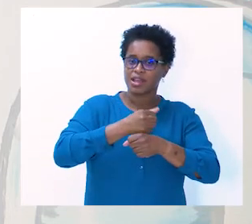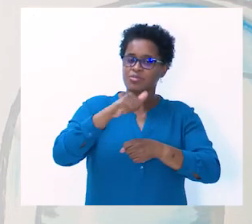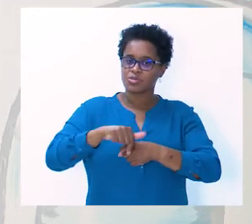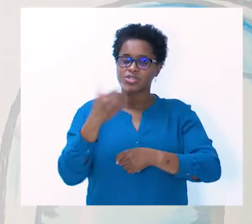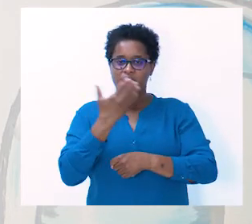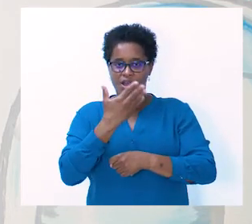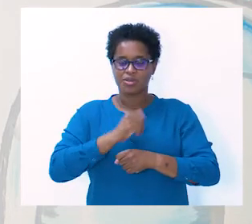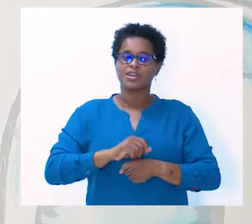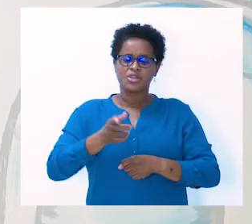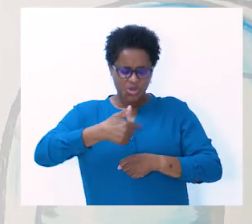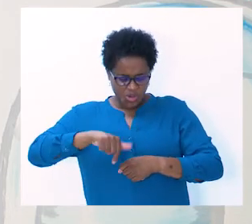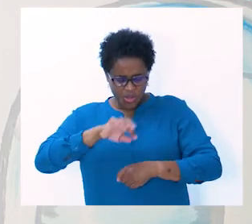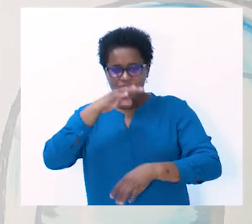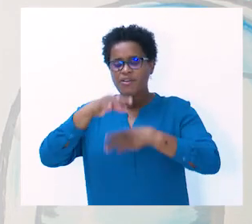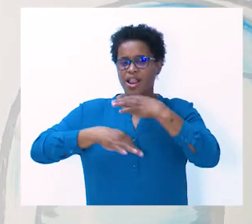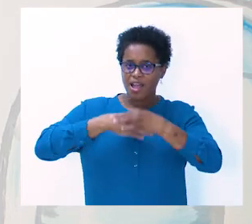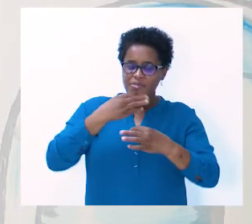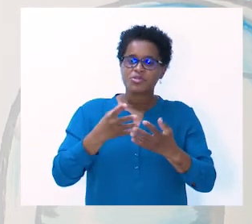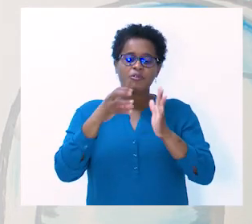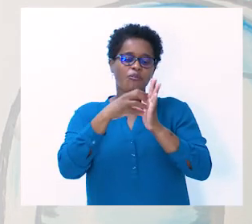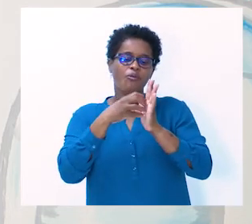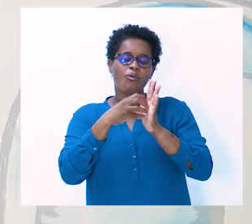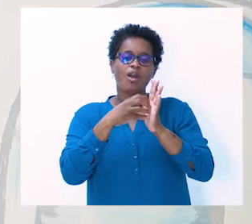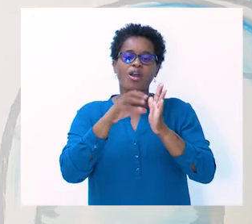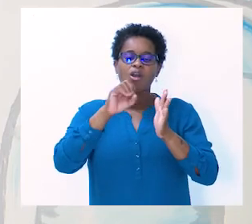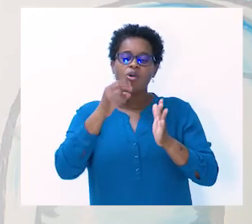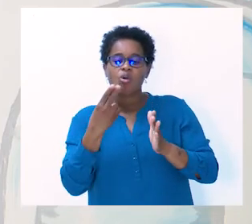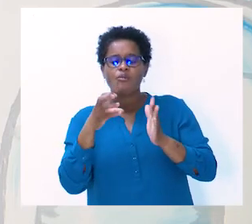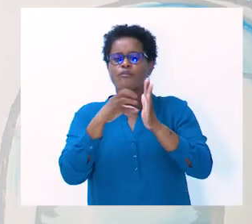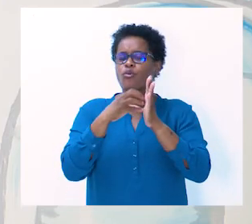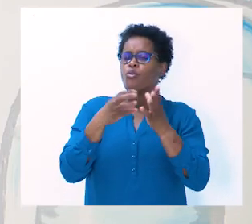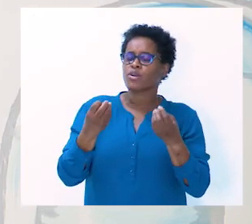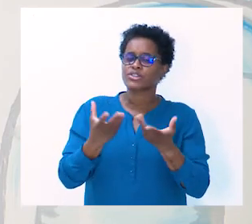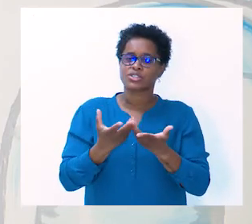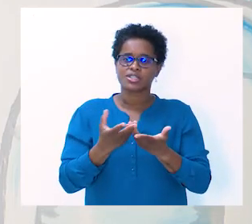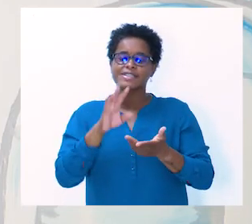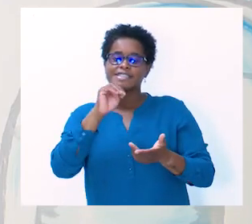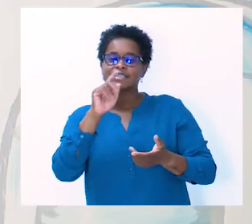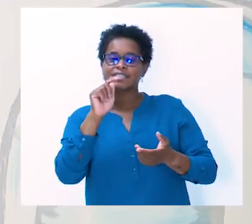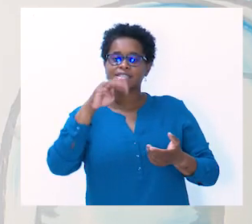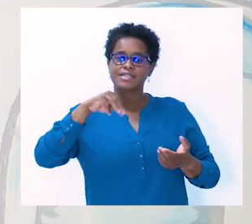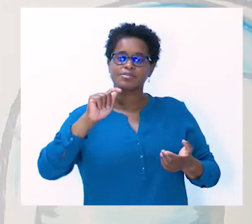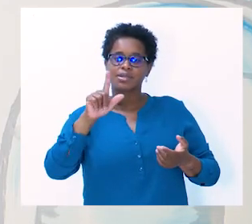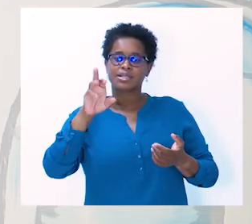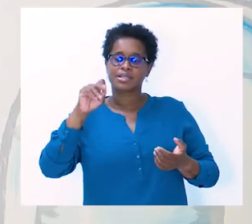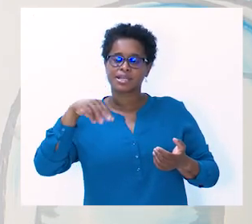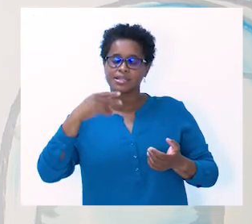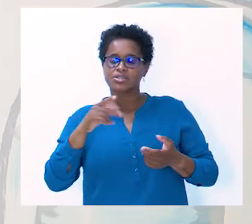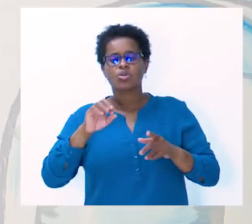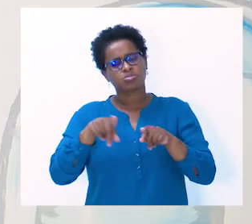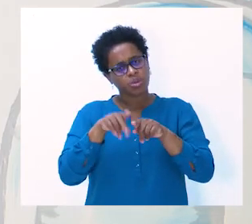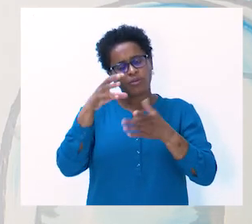nós vimos hoje na aula. Nós falamos sobre figura ou figuras semelhantes ou semelhança